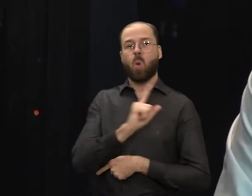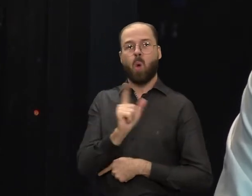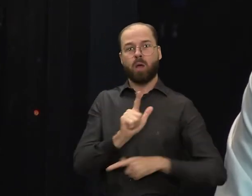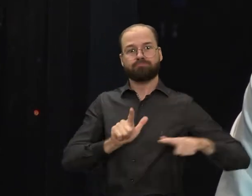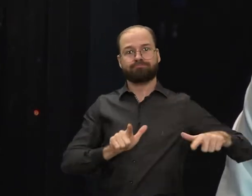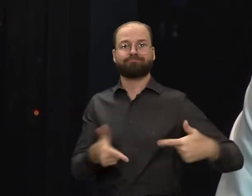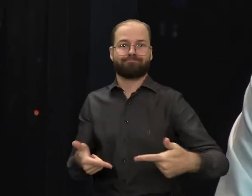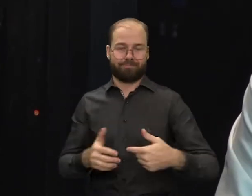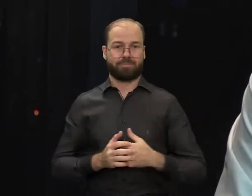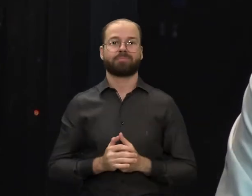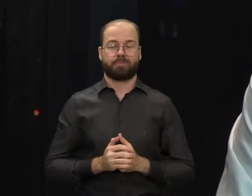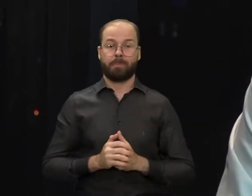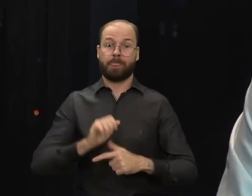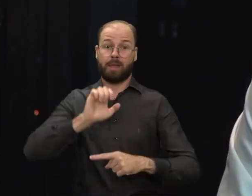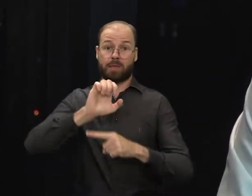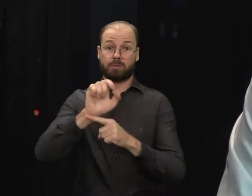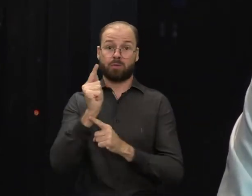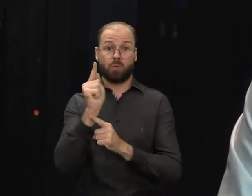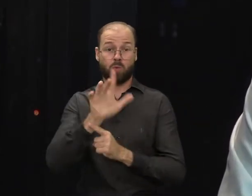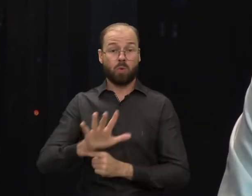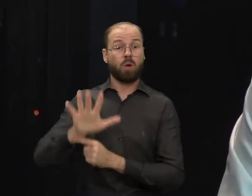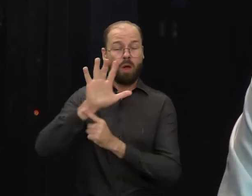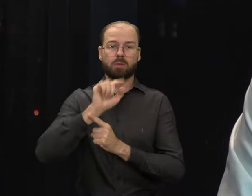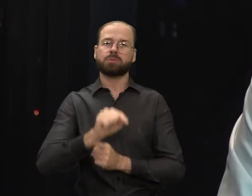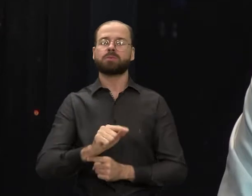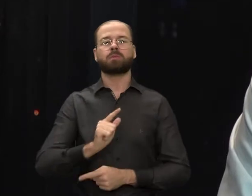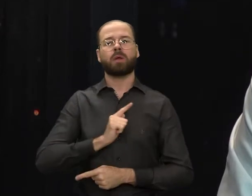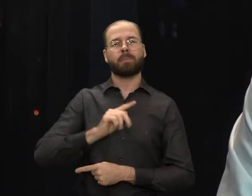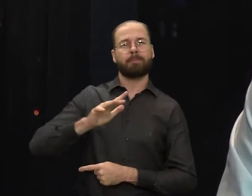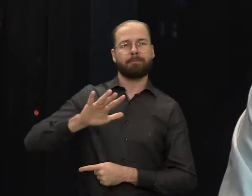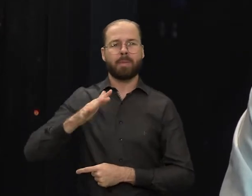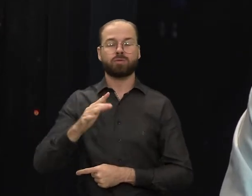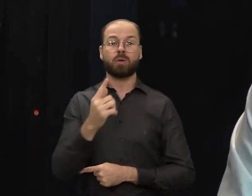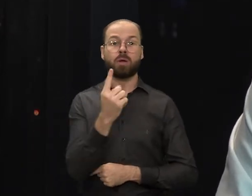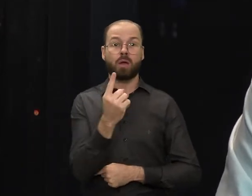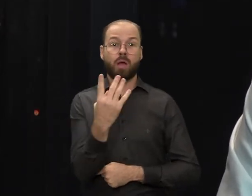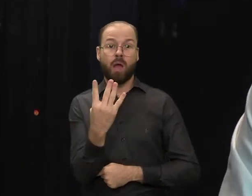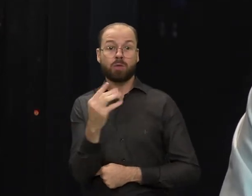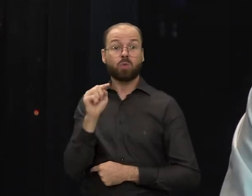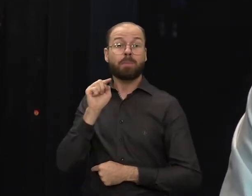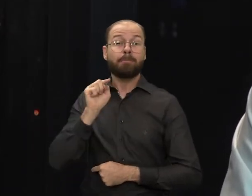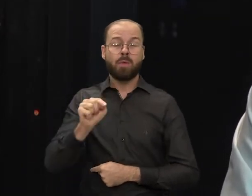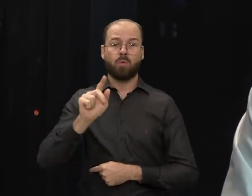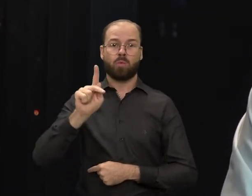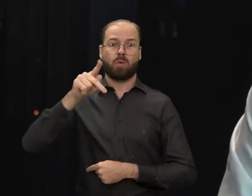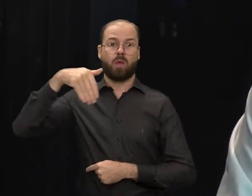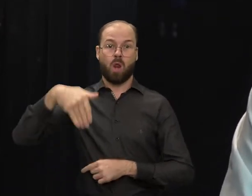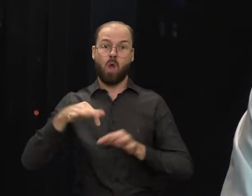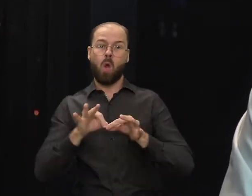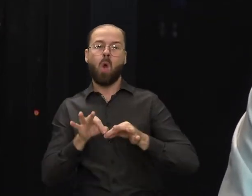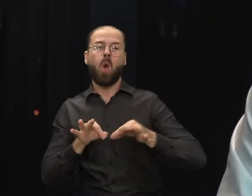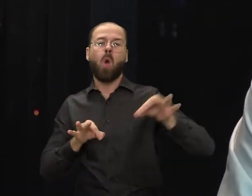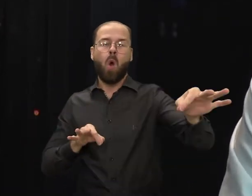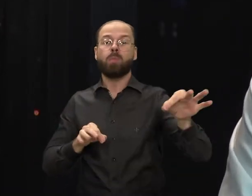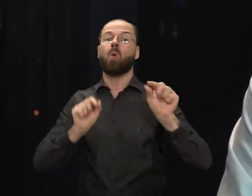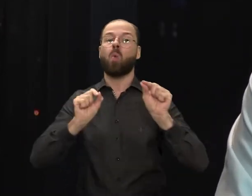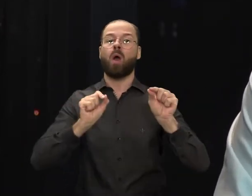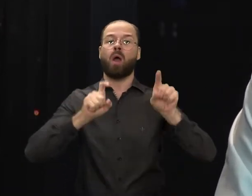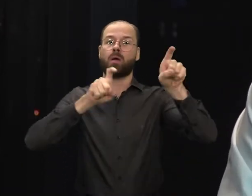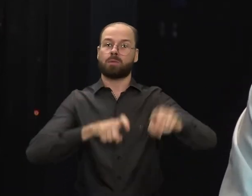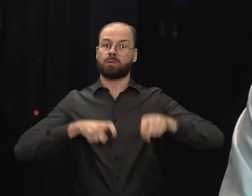Nós temos, o estado de Goiás tem mais ou menos 14 mil quilômetros quadrados de